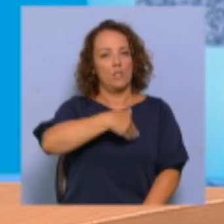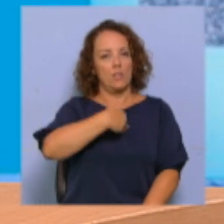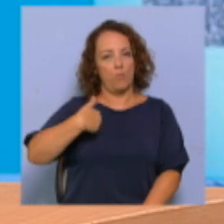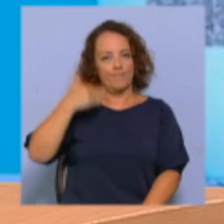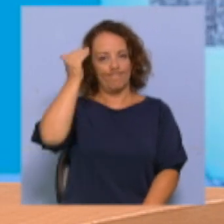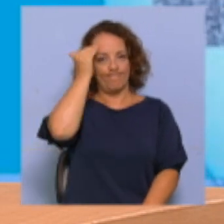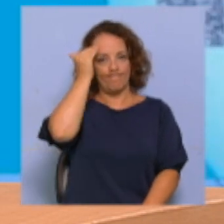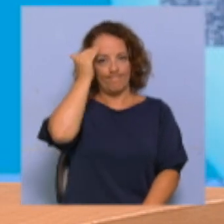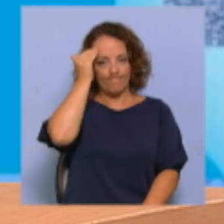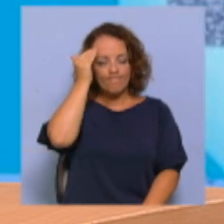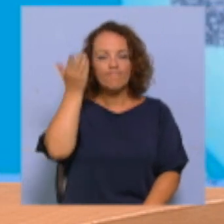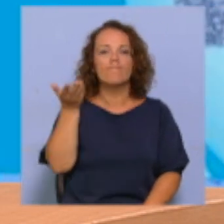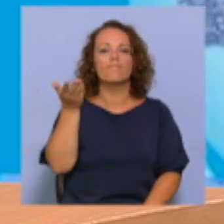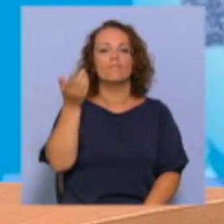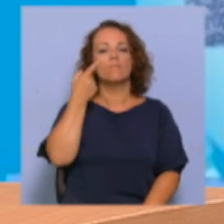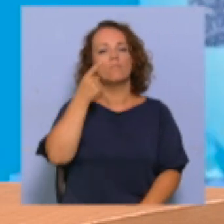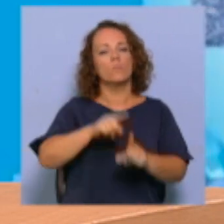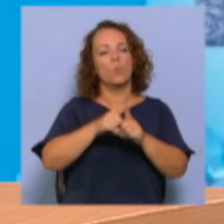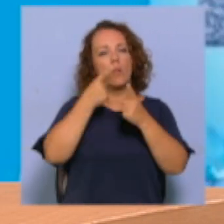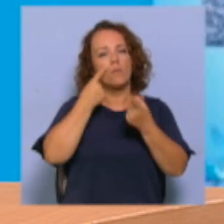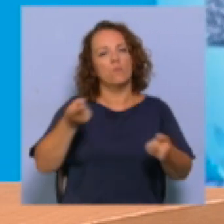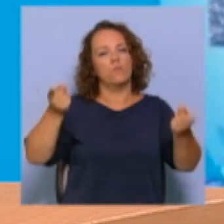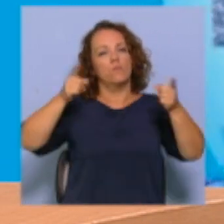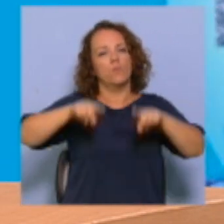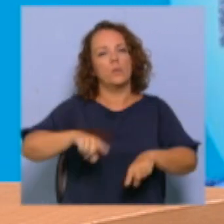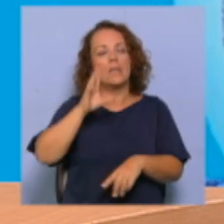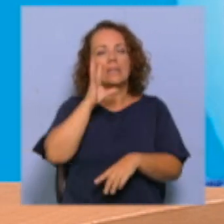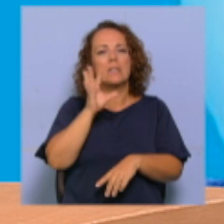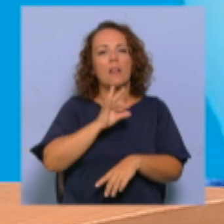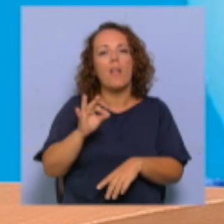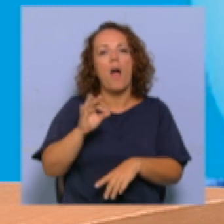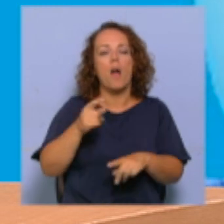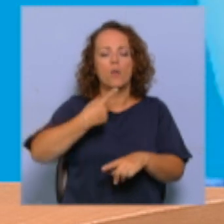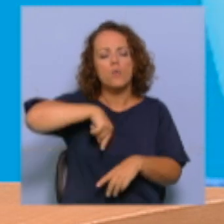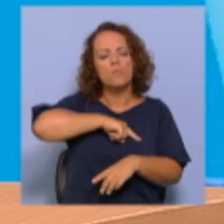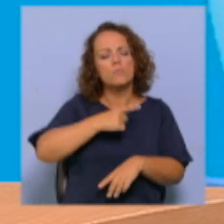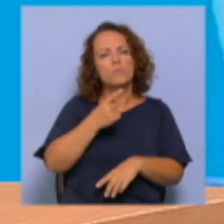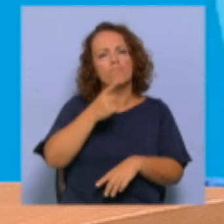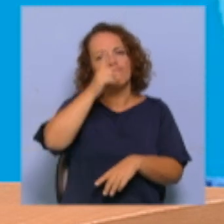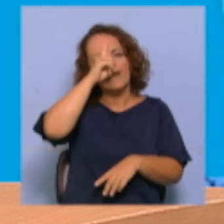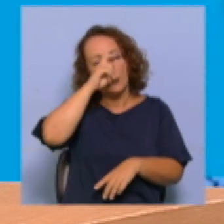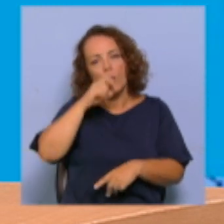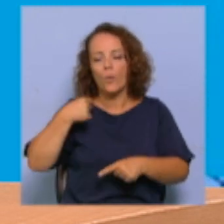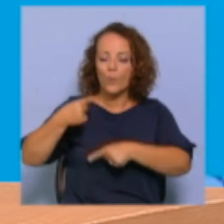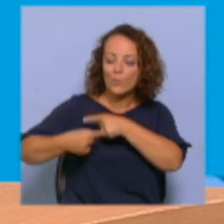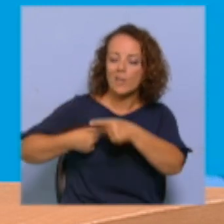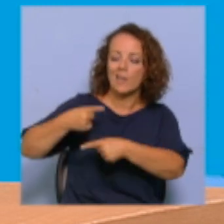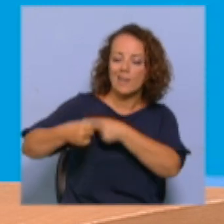para conseguirmos repor alguns hábitos rotineiros numa situação anormal,